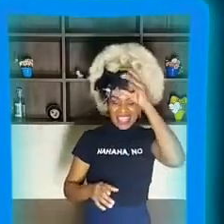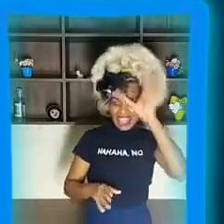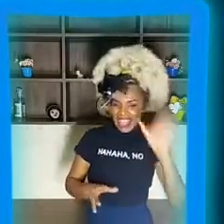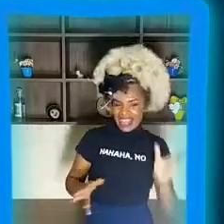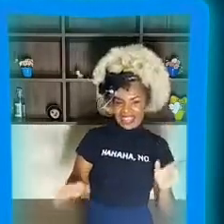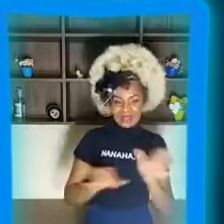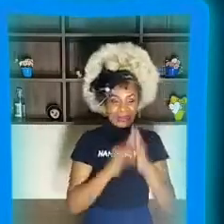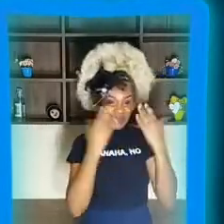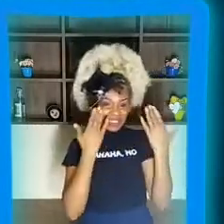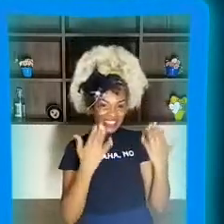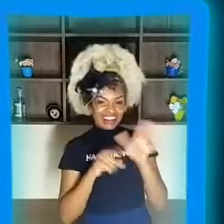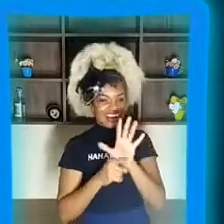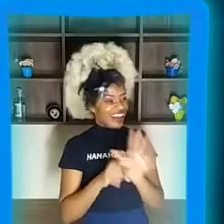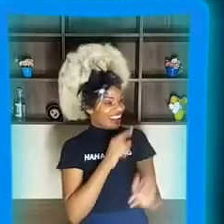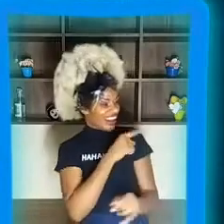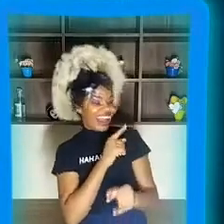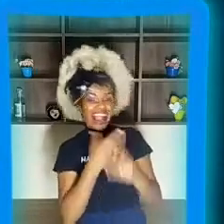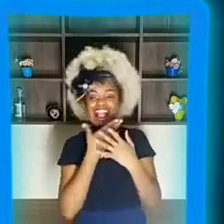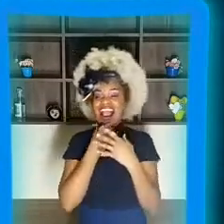apareceu?